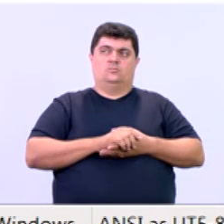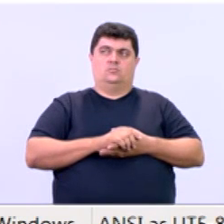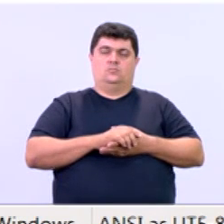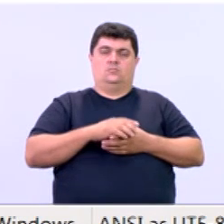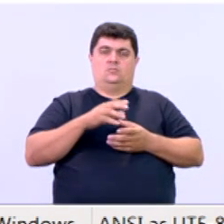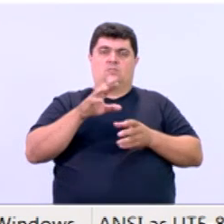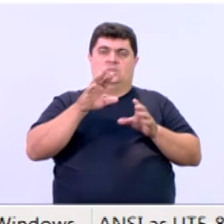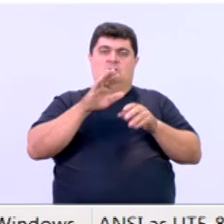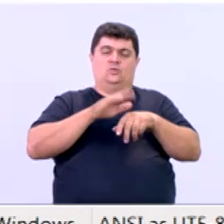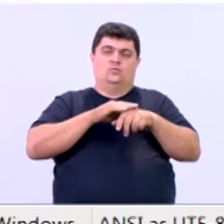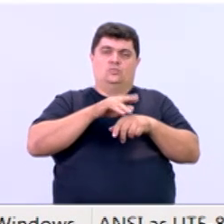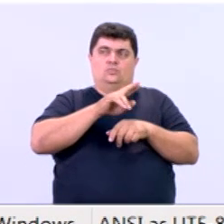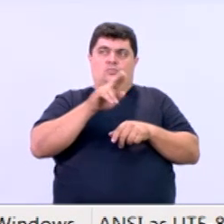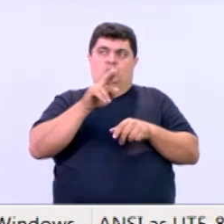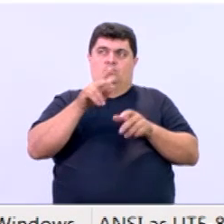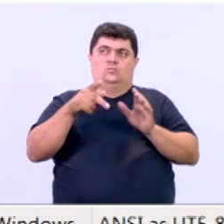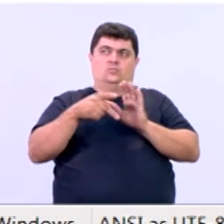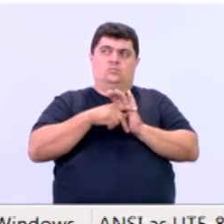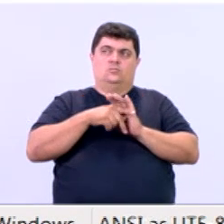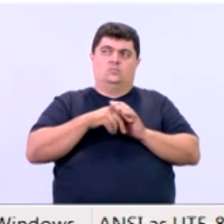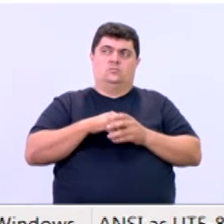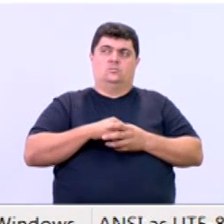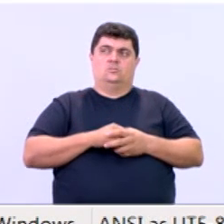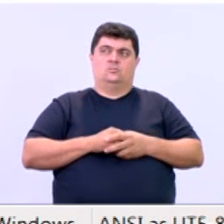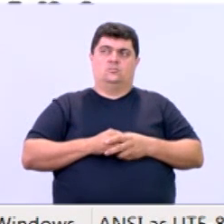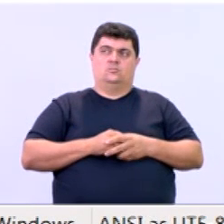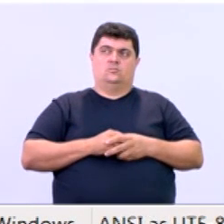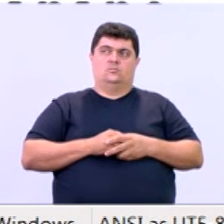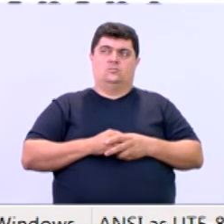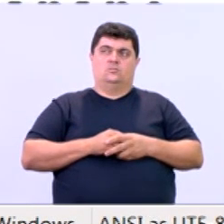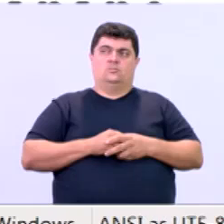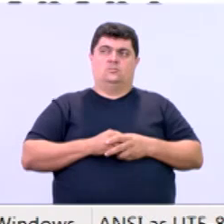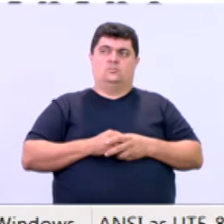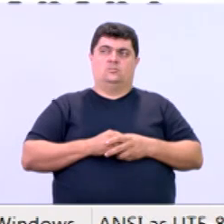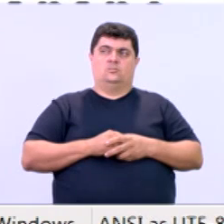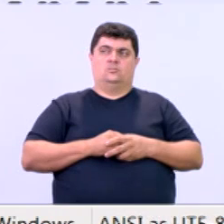também, referente ao nome completo de uma pessoa.